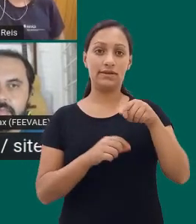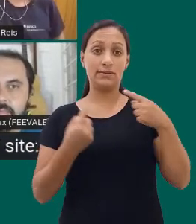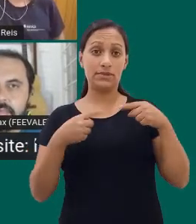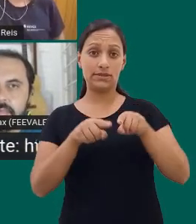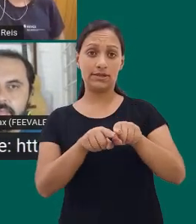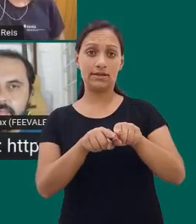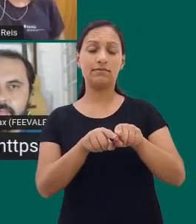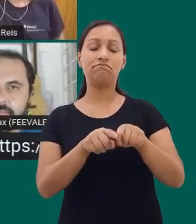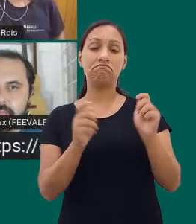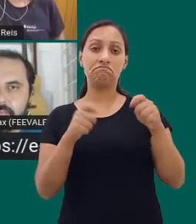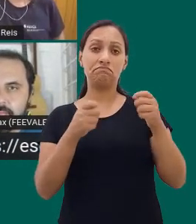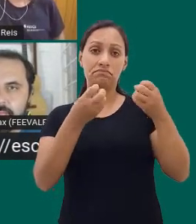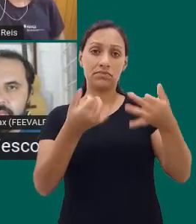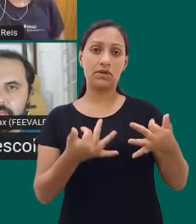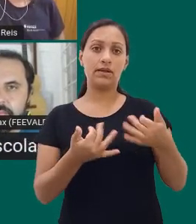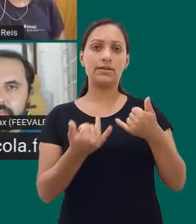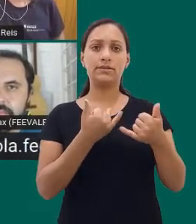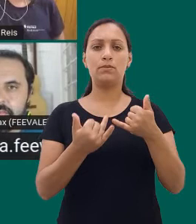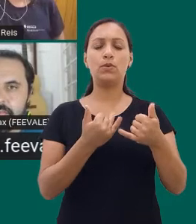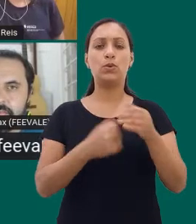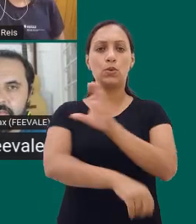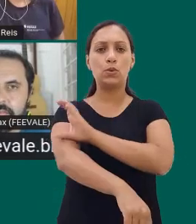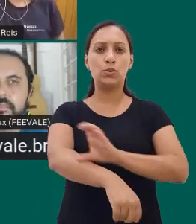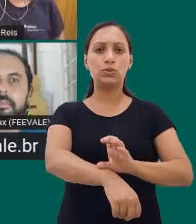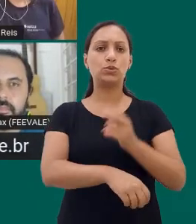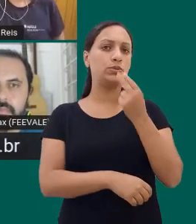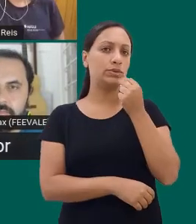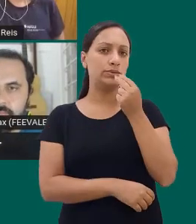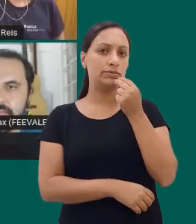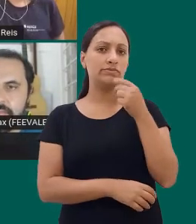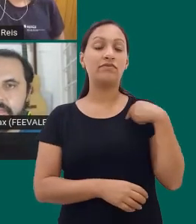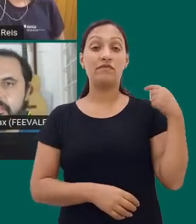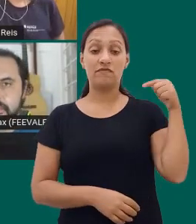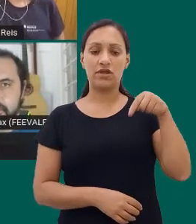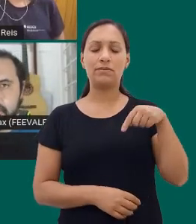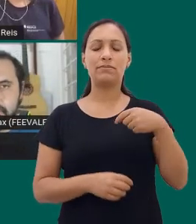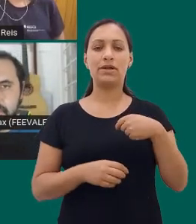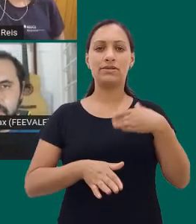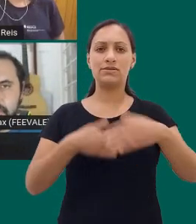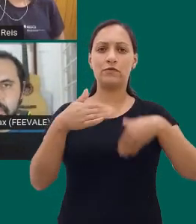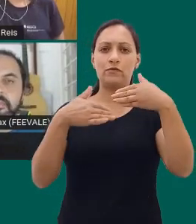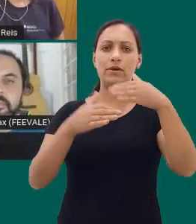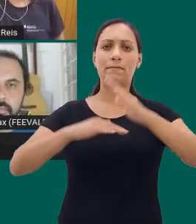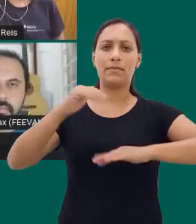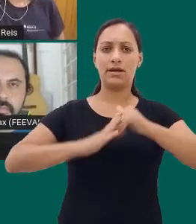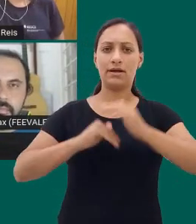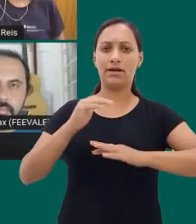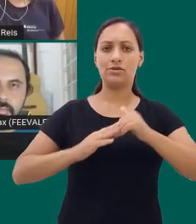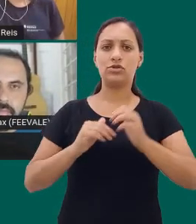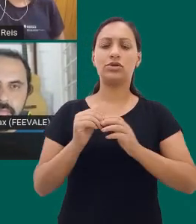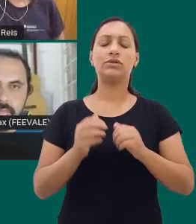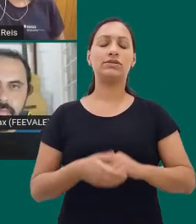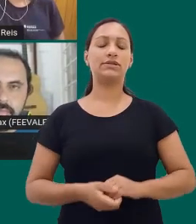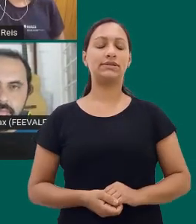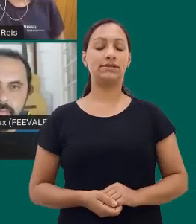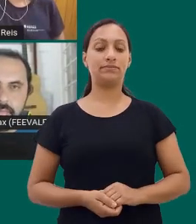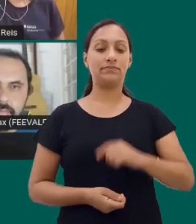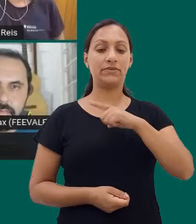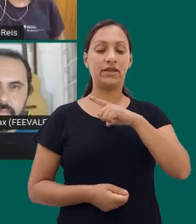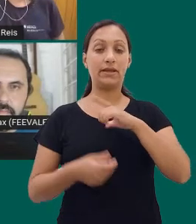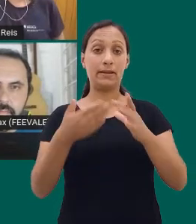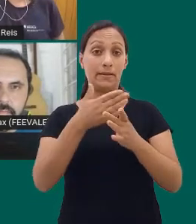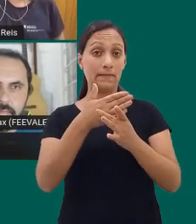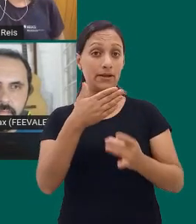tantas outras, né, o curso de nutrição também, que vem desenvolver com a gente as nossas práticas, né, temos